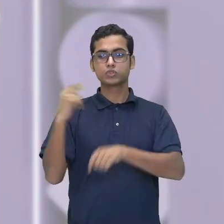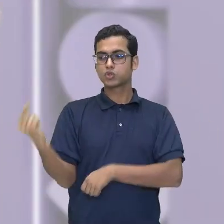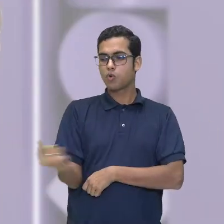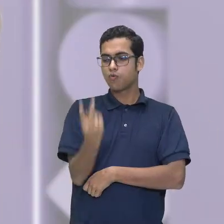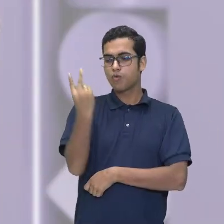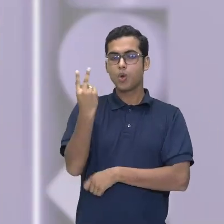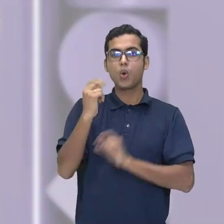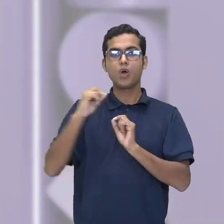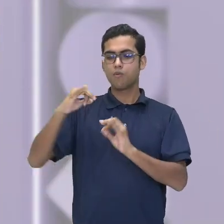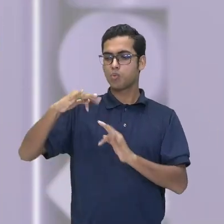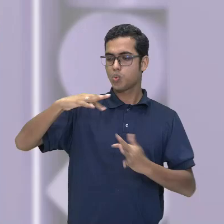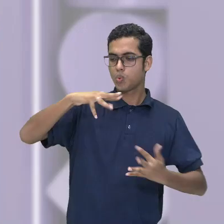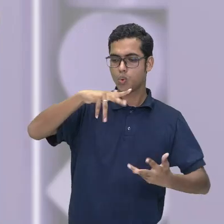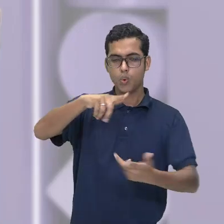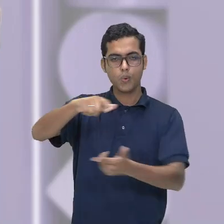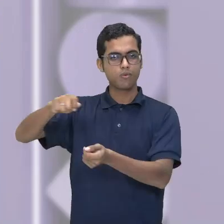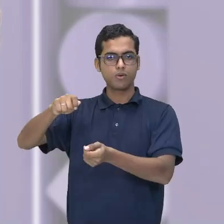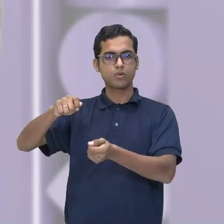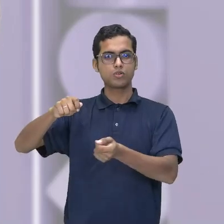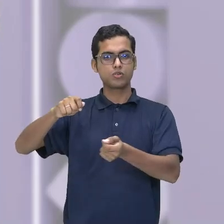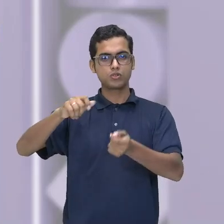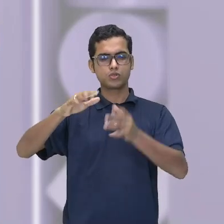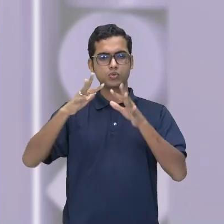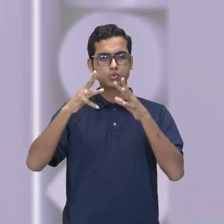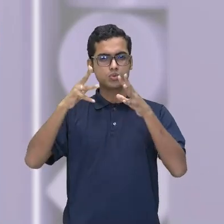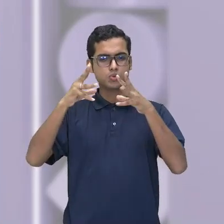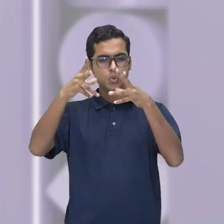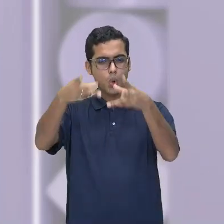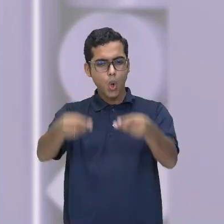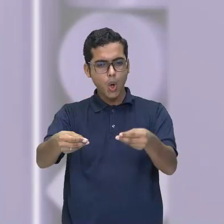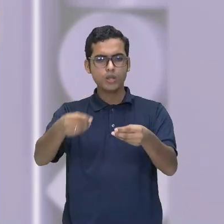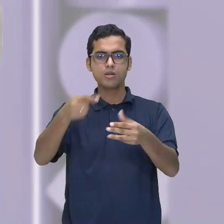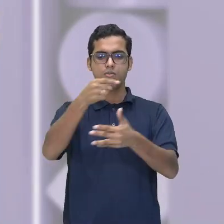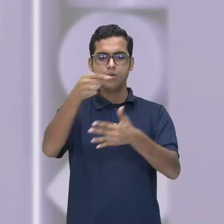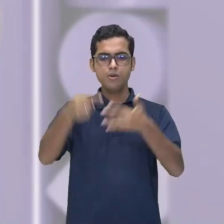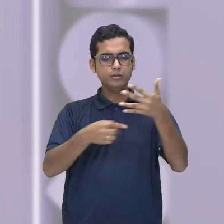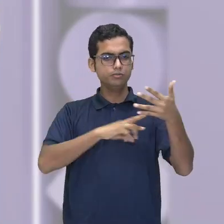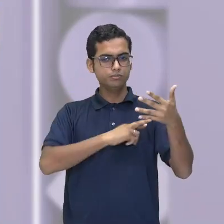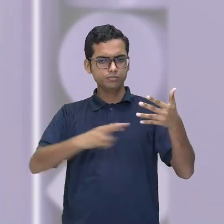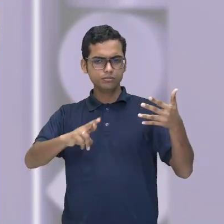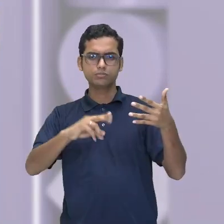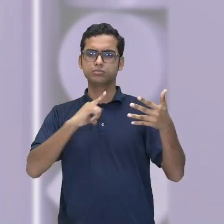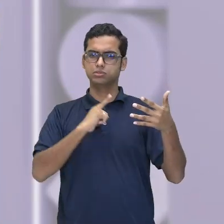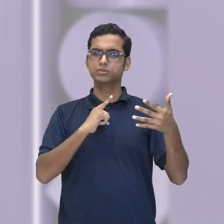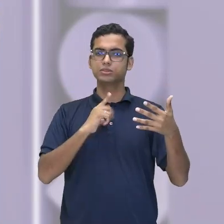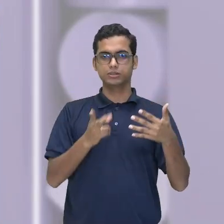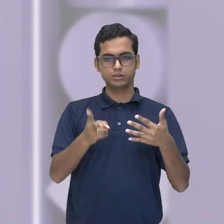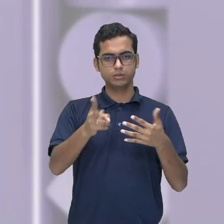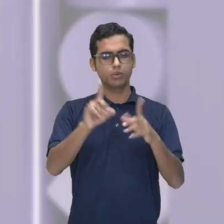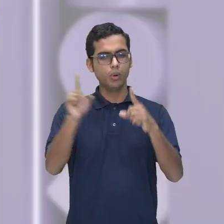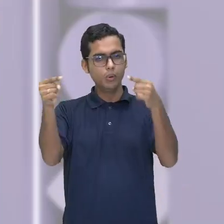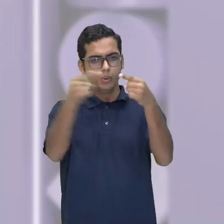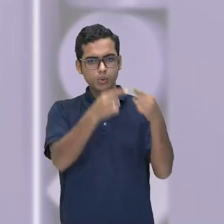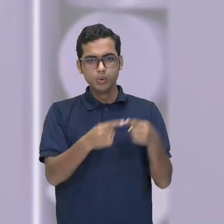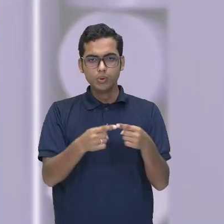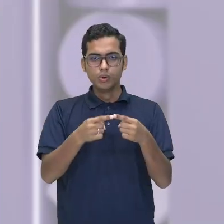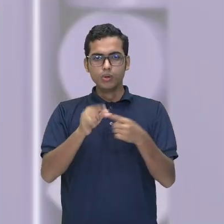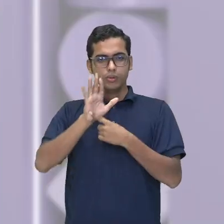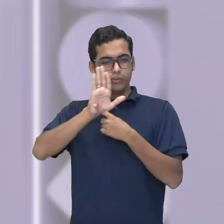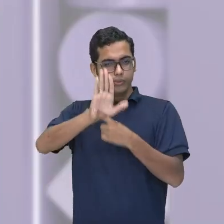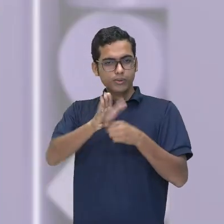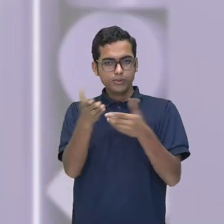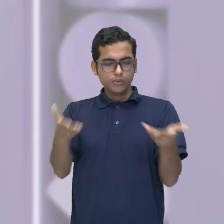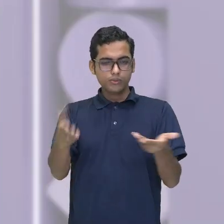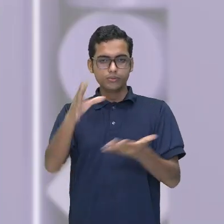universais, que todas as religiões de alguma maneira falam e têm algo a dizer sobre isso. Quero te convidar aqui